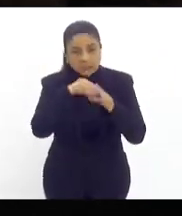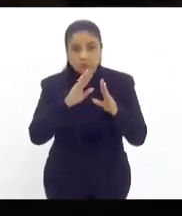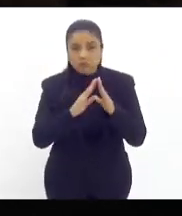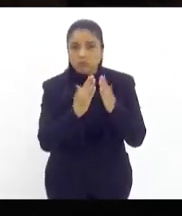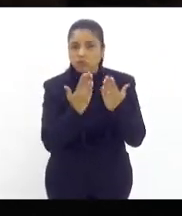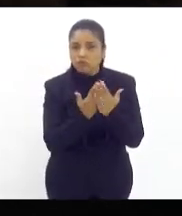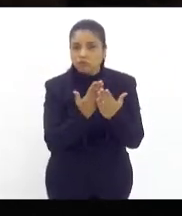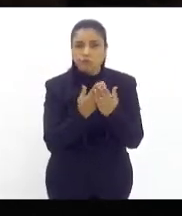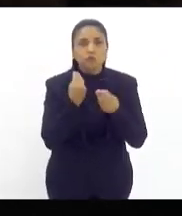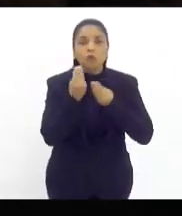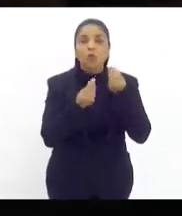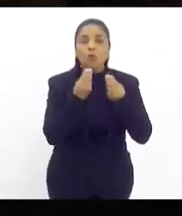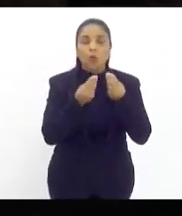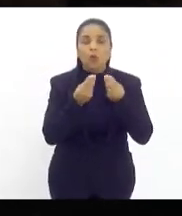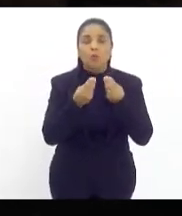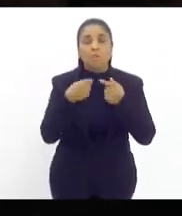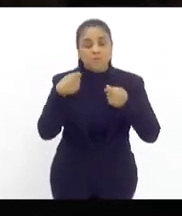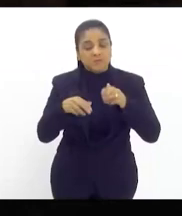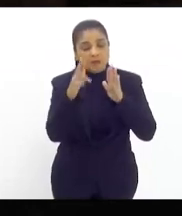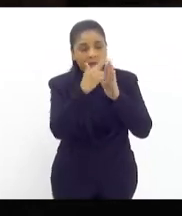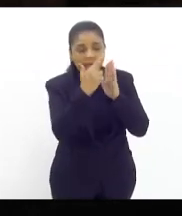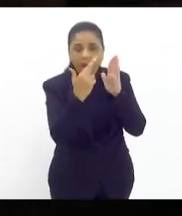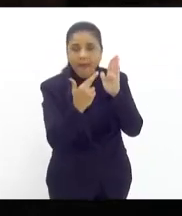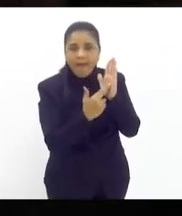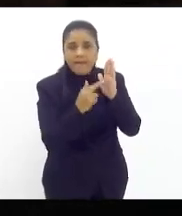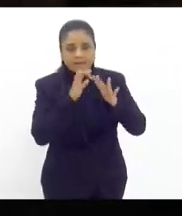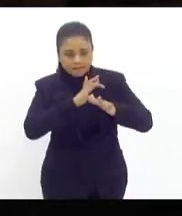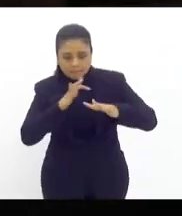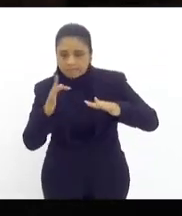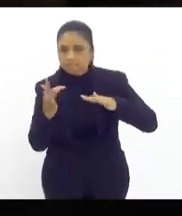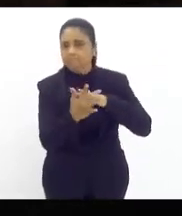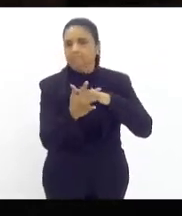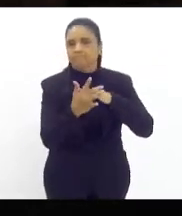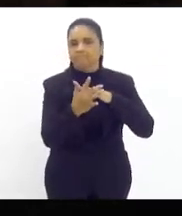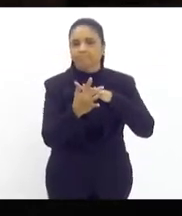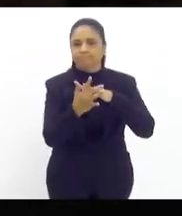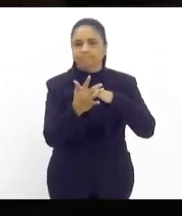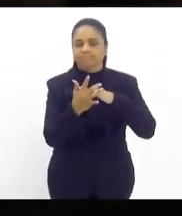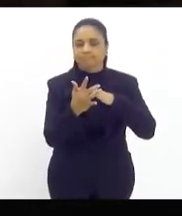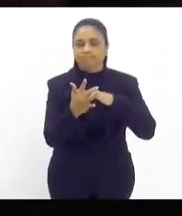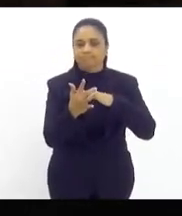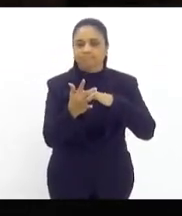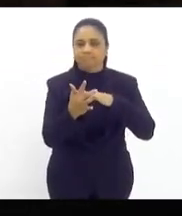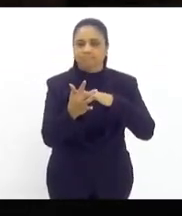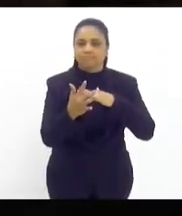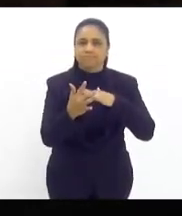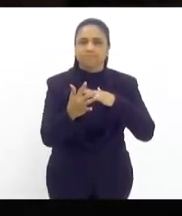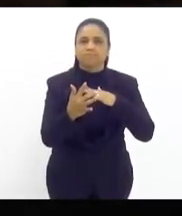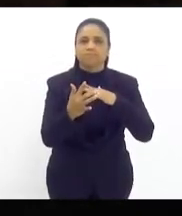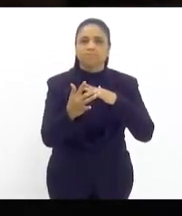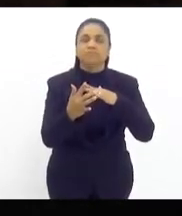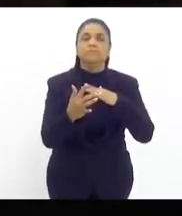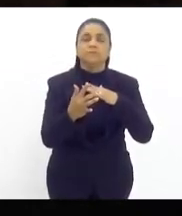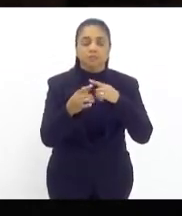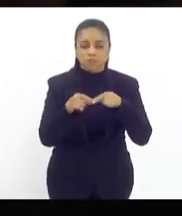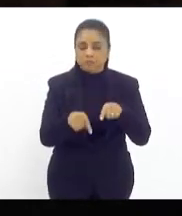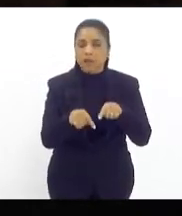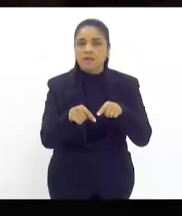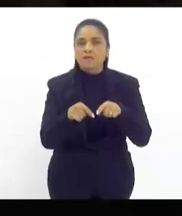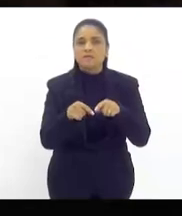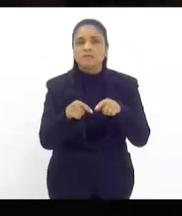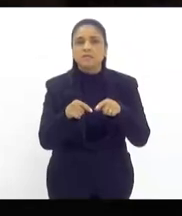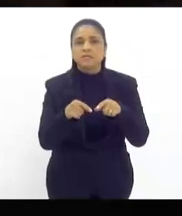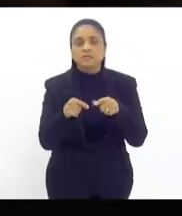sem que a gente avance na regulamentação das redes sociais para que nós possamos inclusive desmontar essas